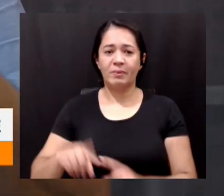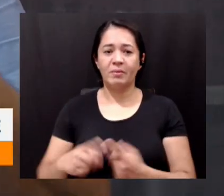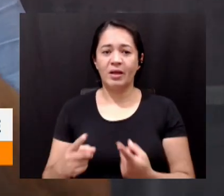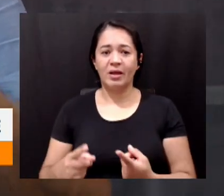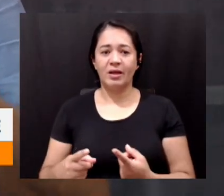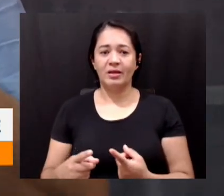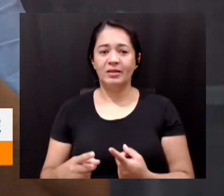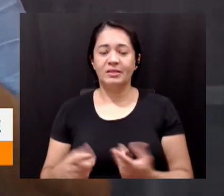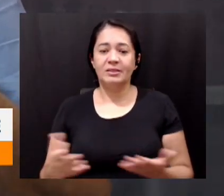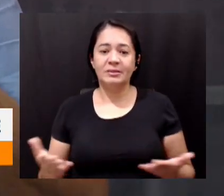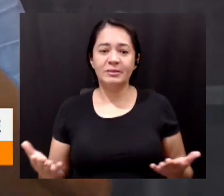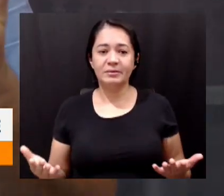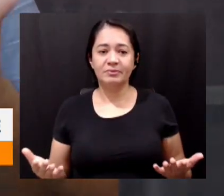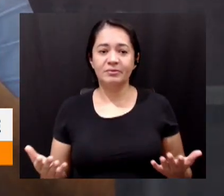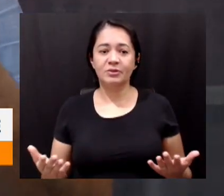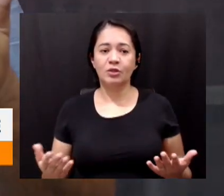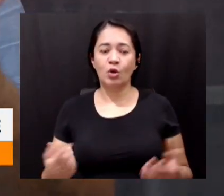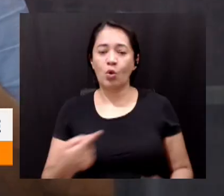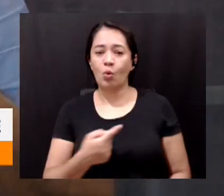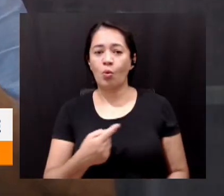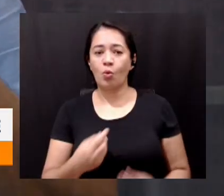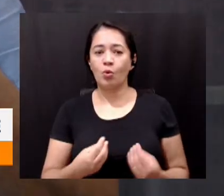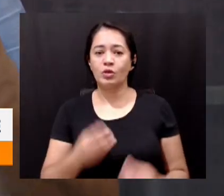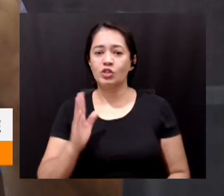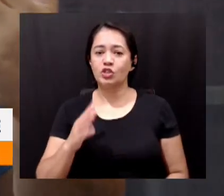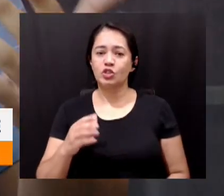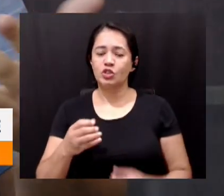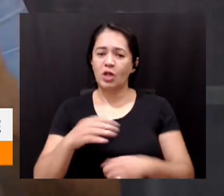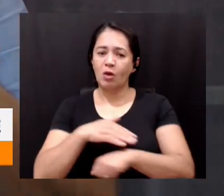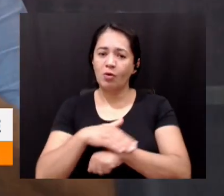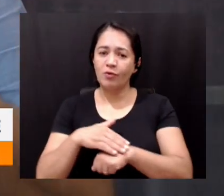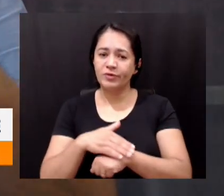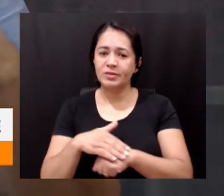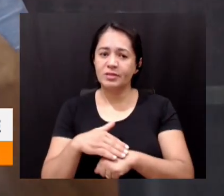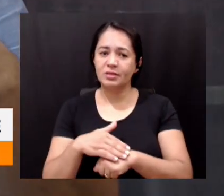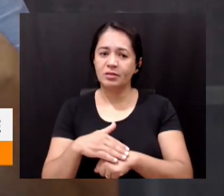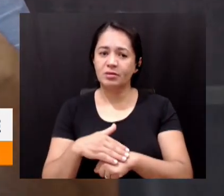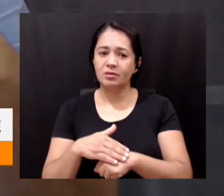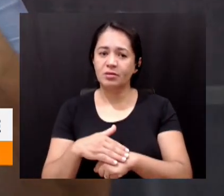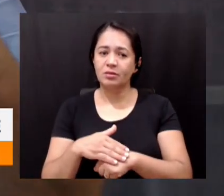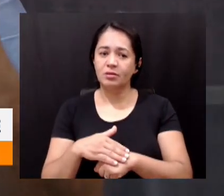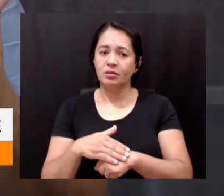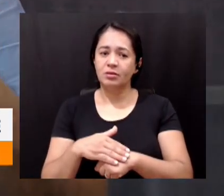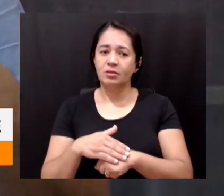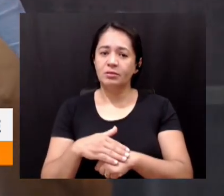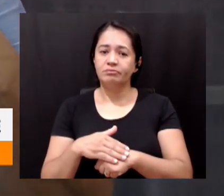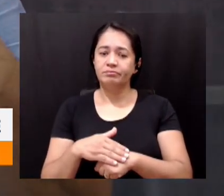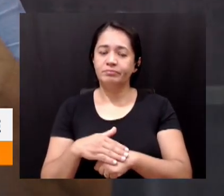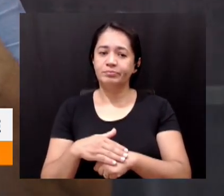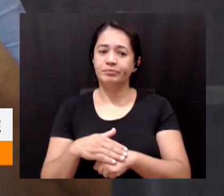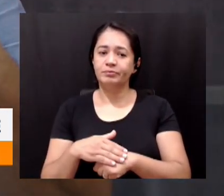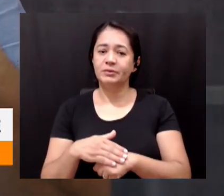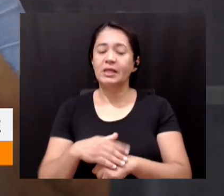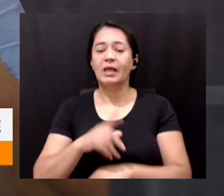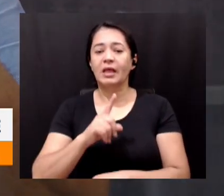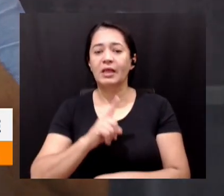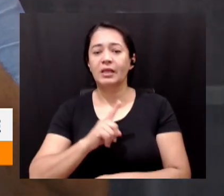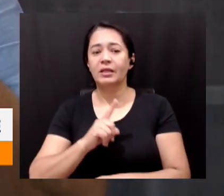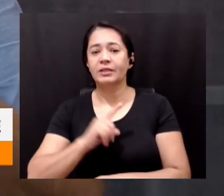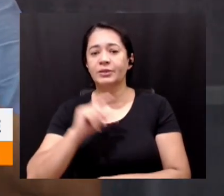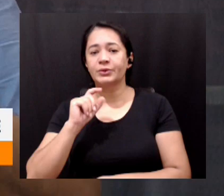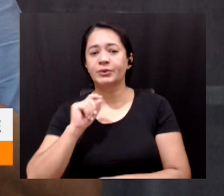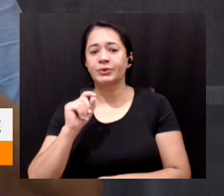Uhum. mas como a gente vem conversando, né, Carlos e Rúbia, existe essa questão de